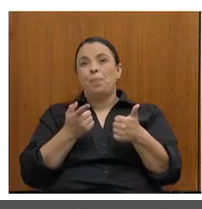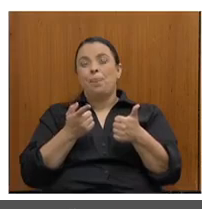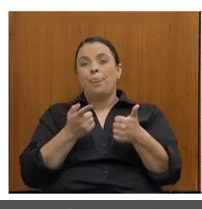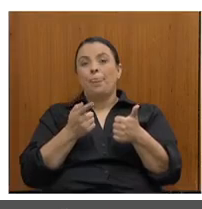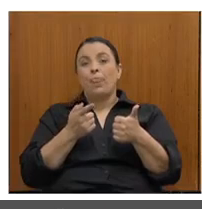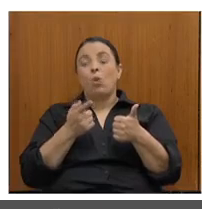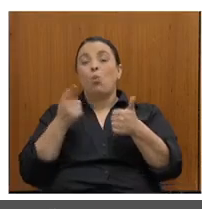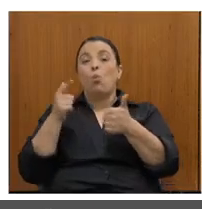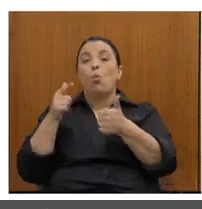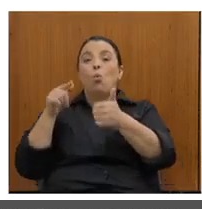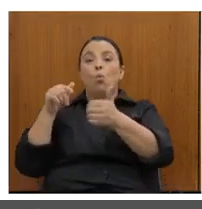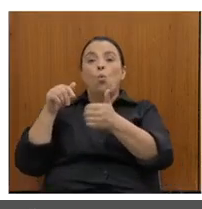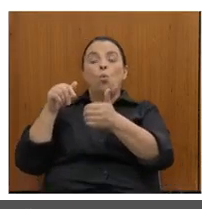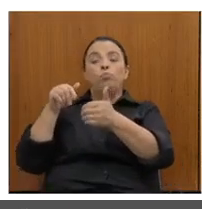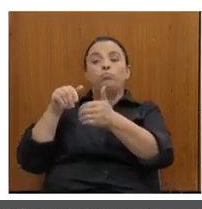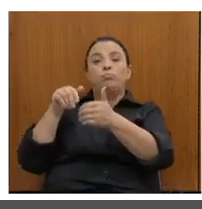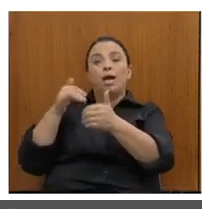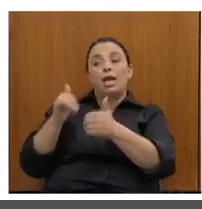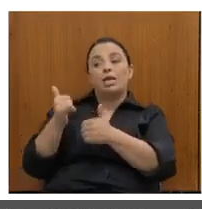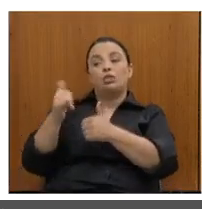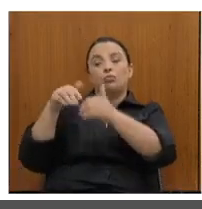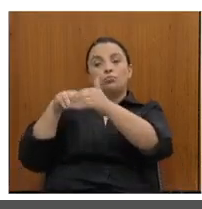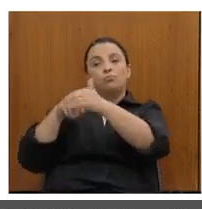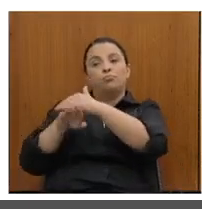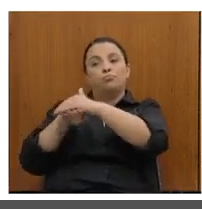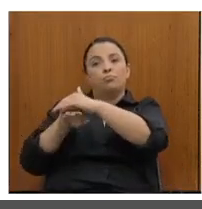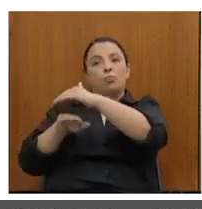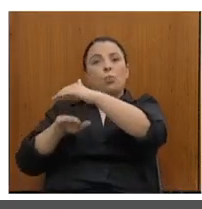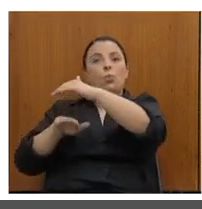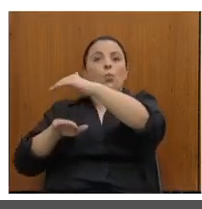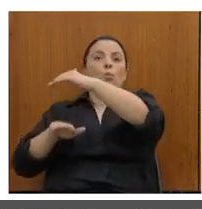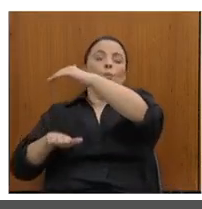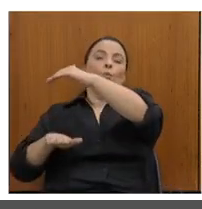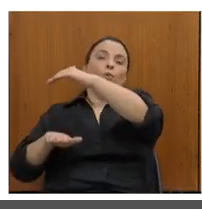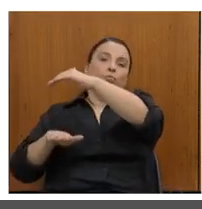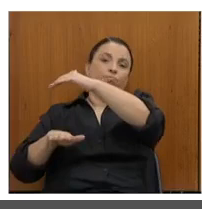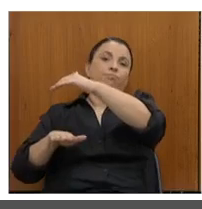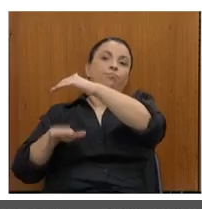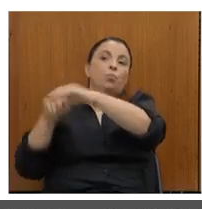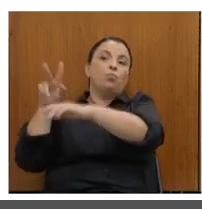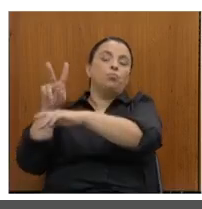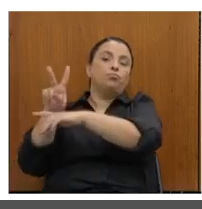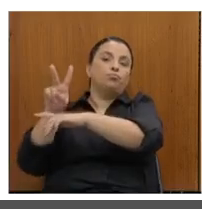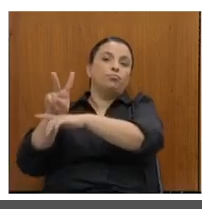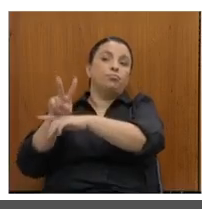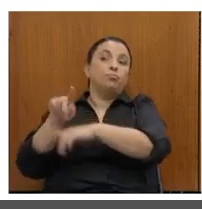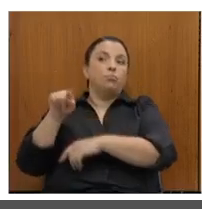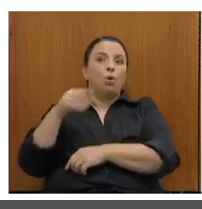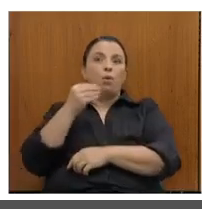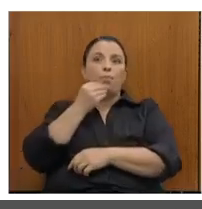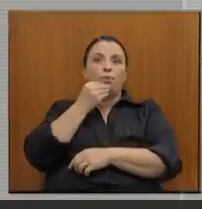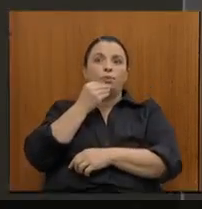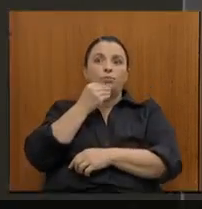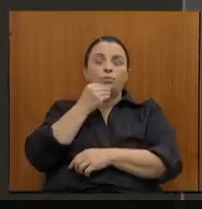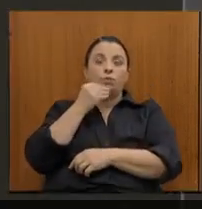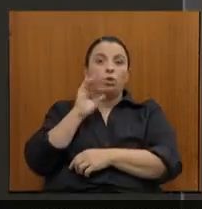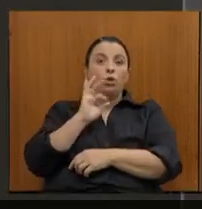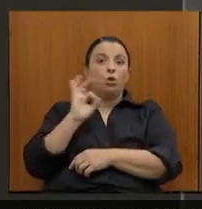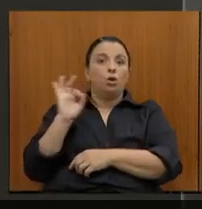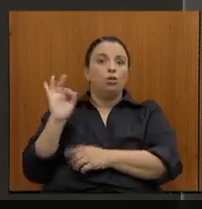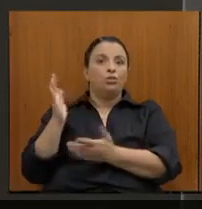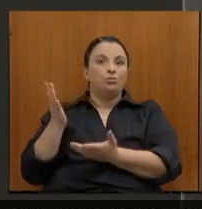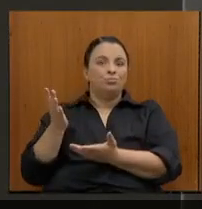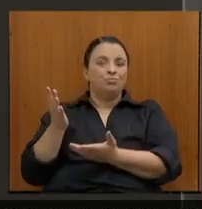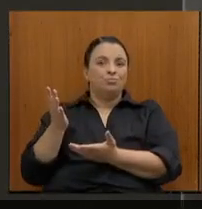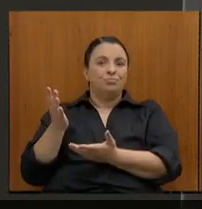armazenamento de energia é é é uma possibilidade grande de você então o excesso